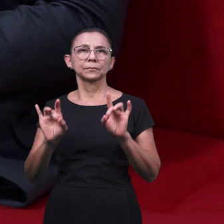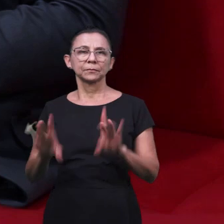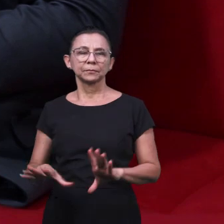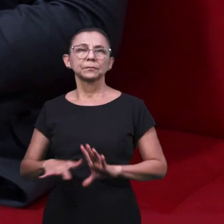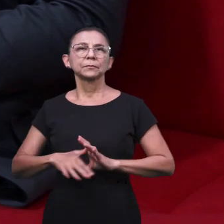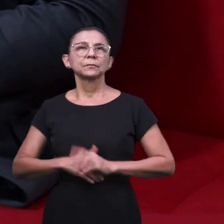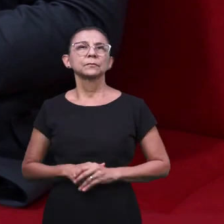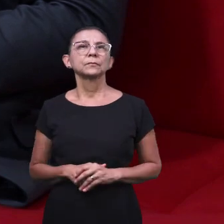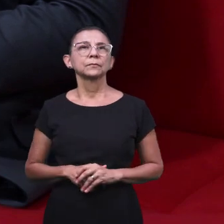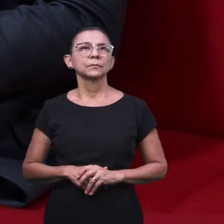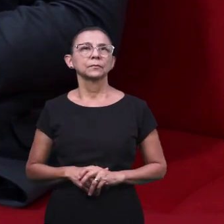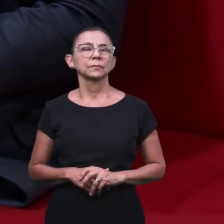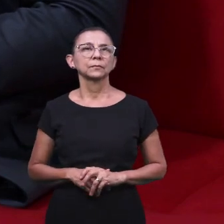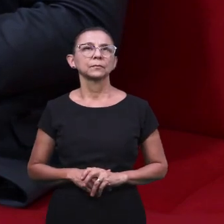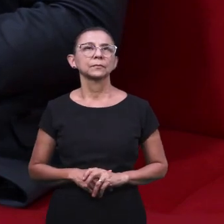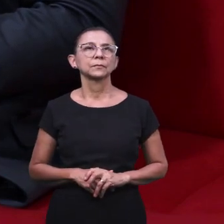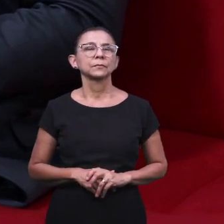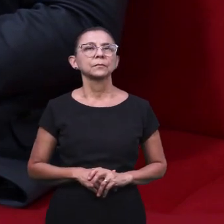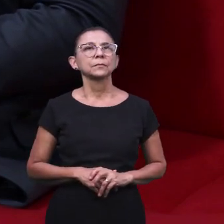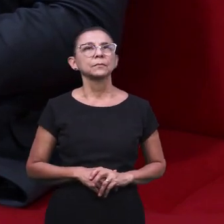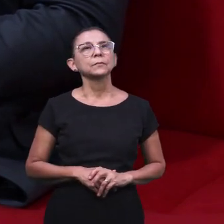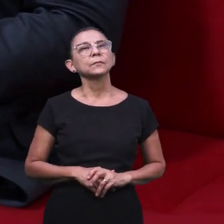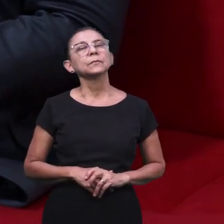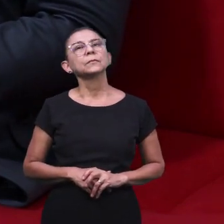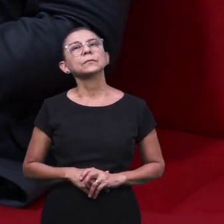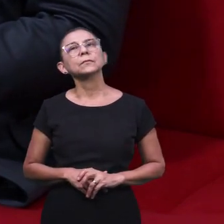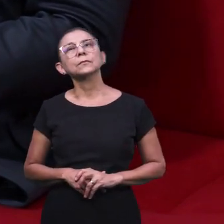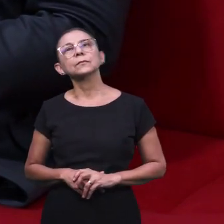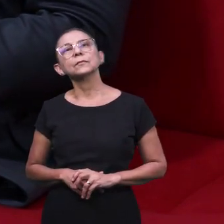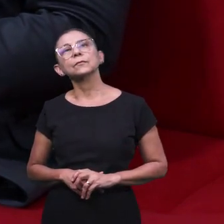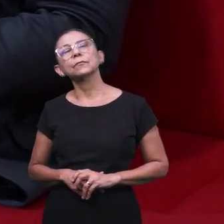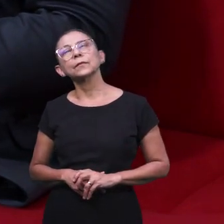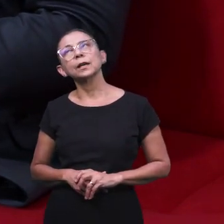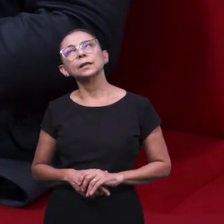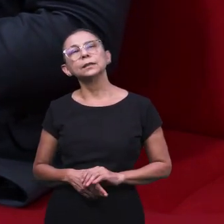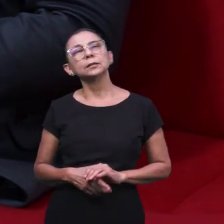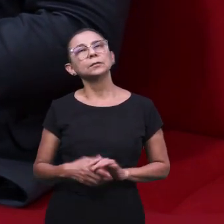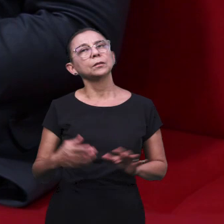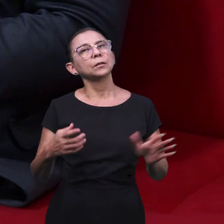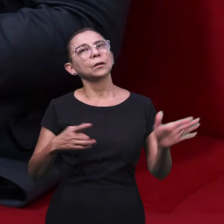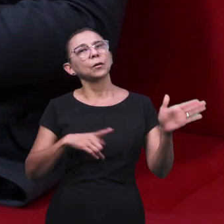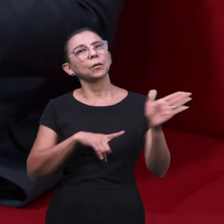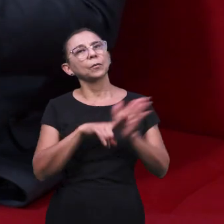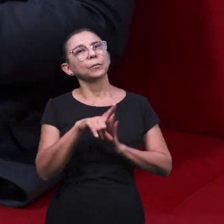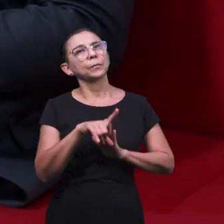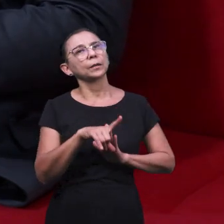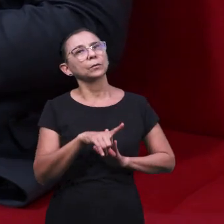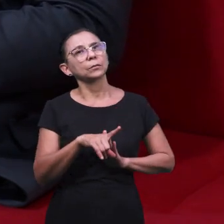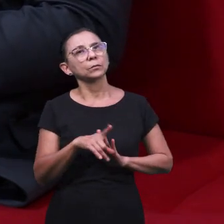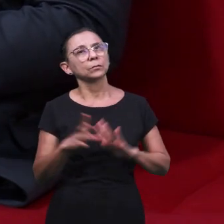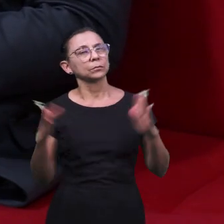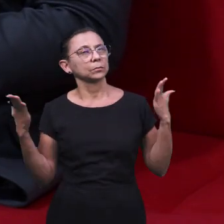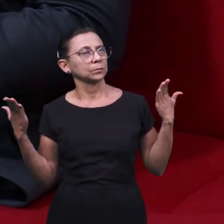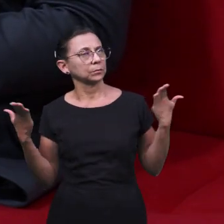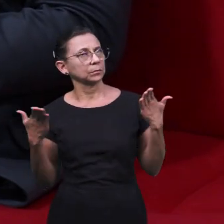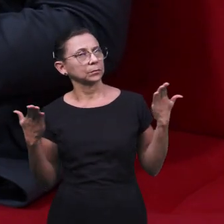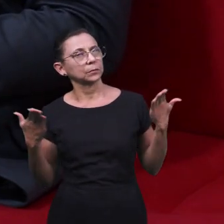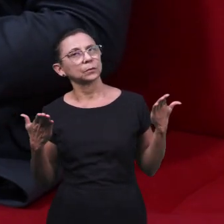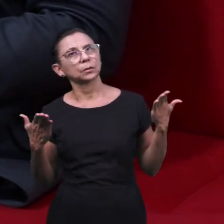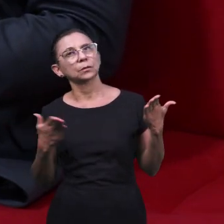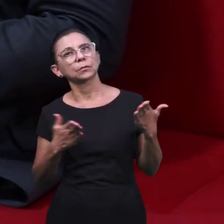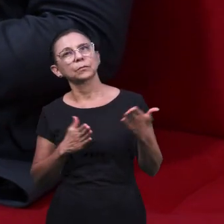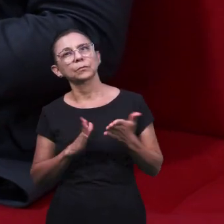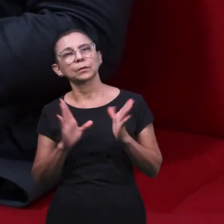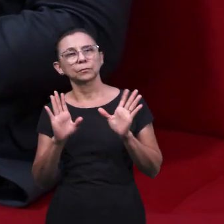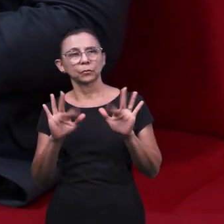dia no seminário de louvor. E a minha pergunta agora, a gente está se encaminhando para o final